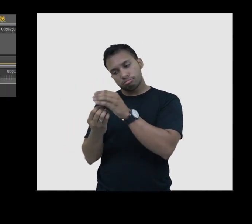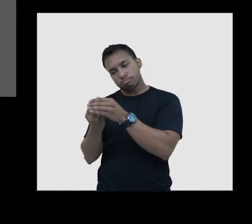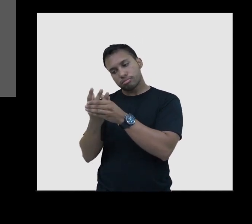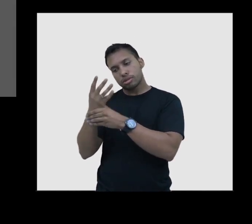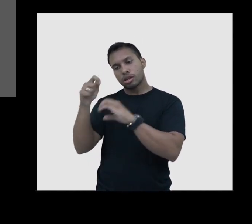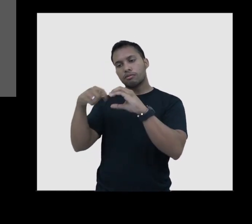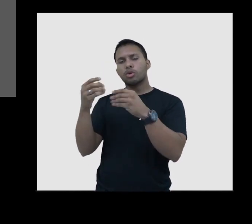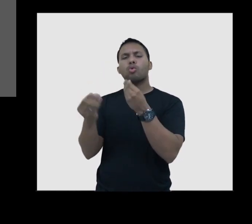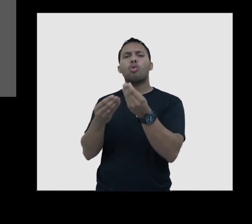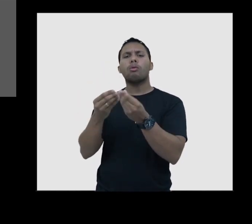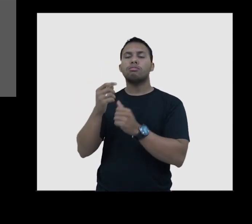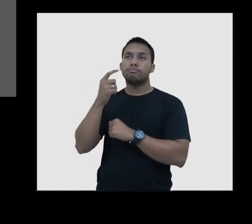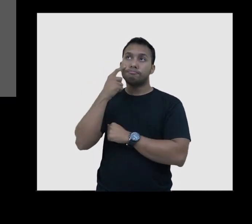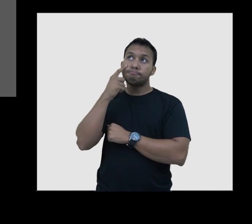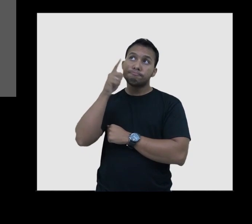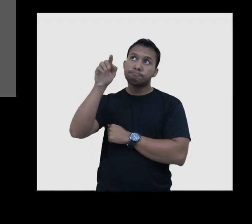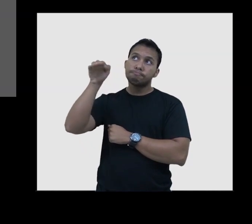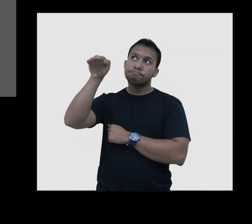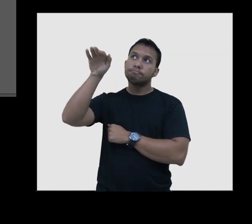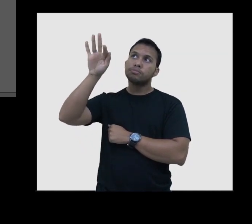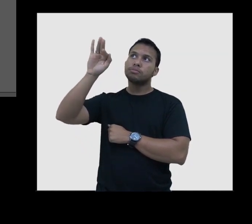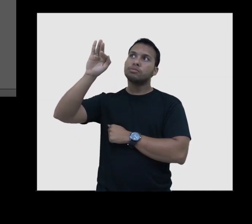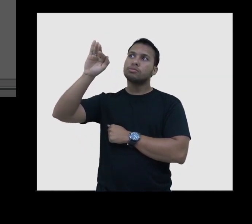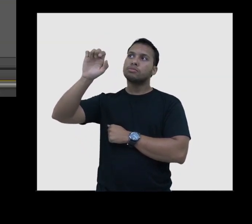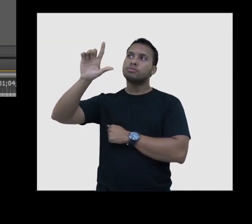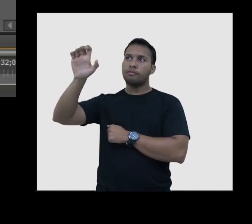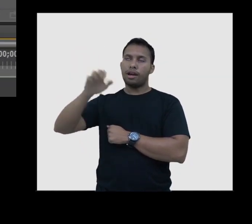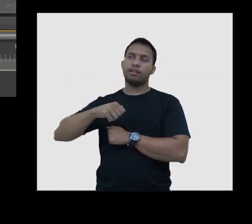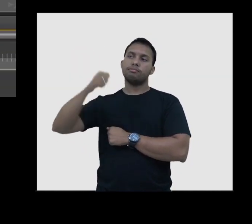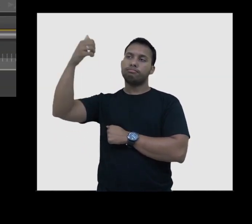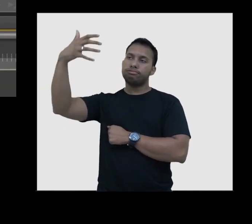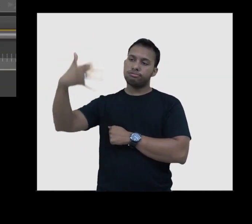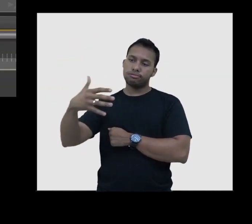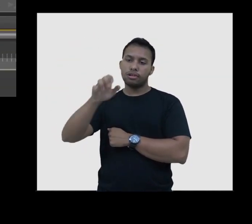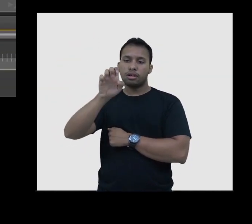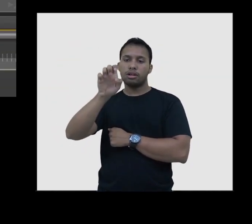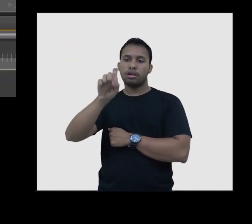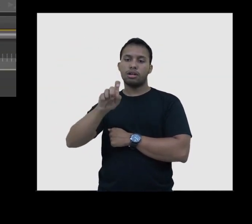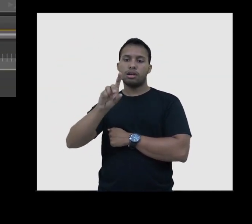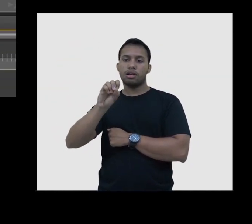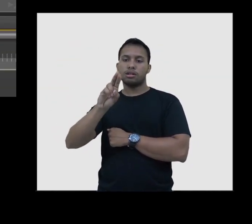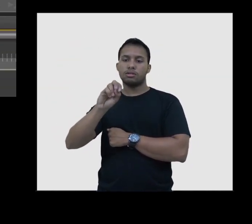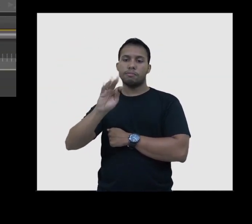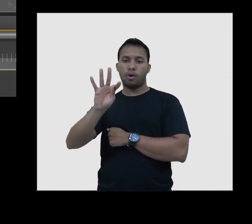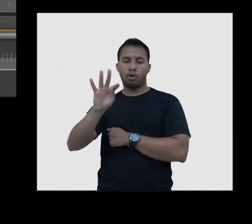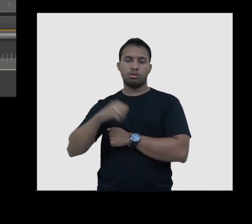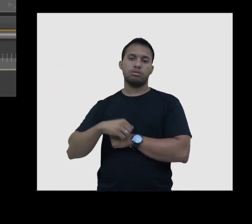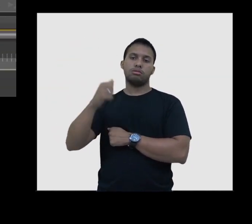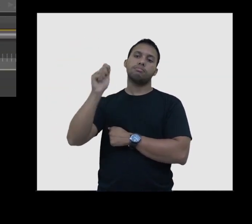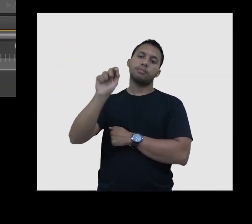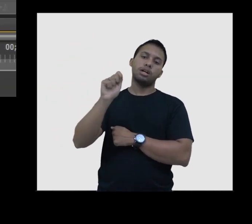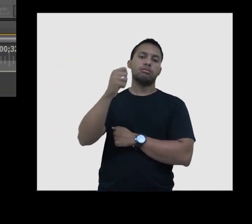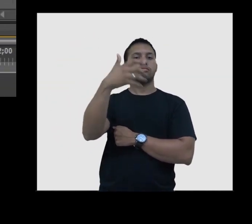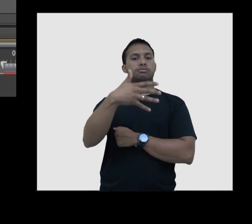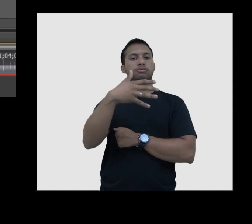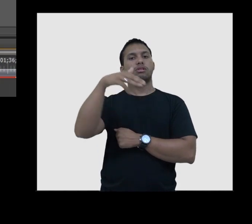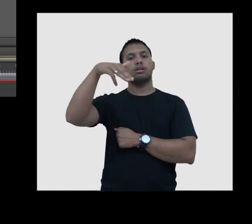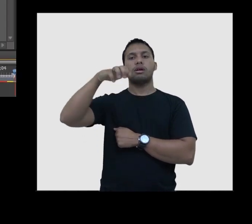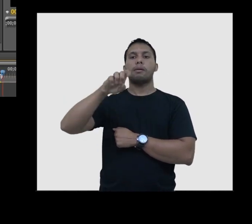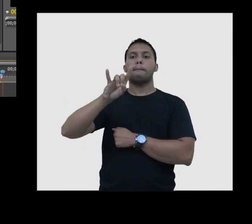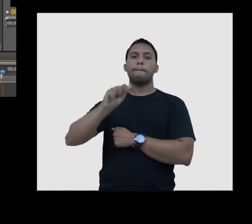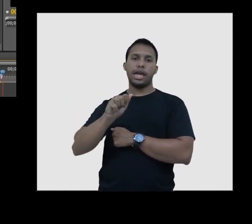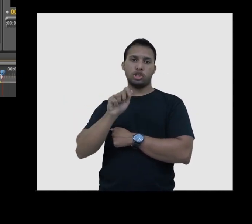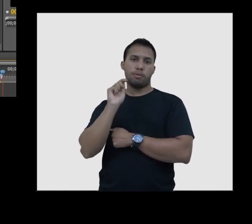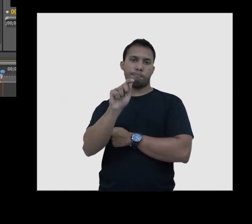vídeo novo. Então onde é que a gente faz isso? A gente vai lá no menu File, Export,